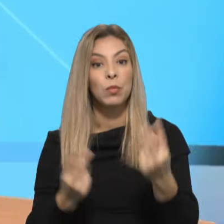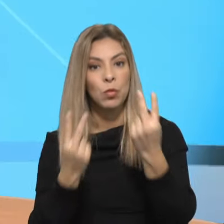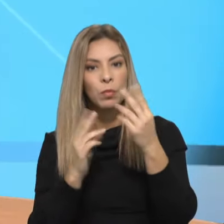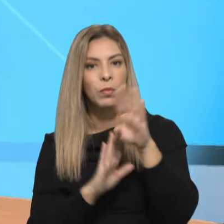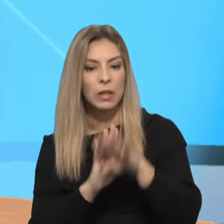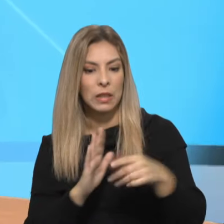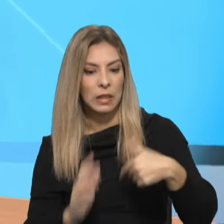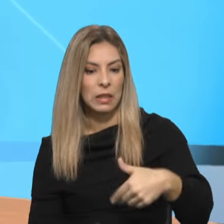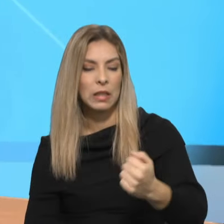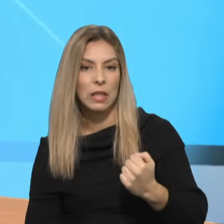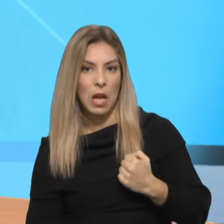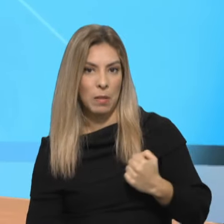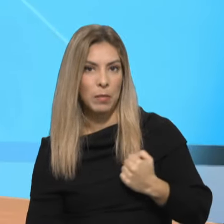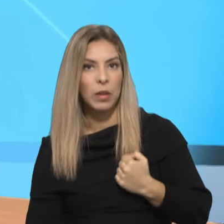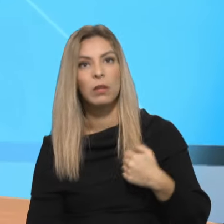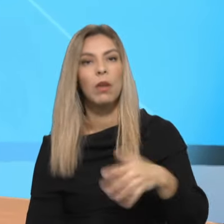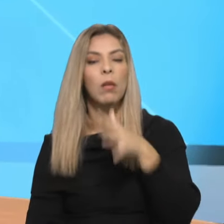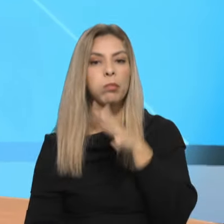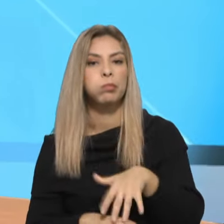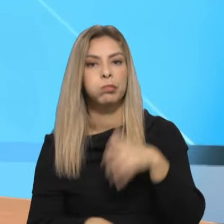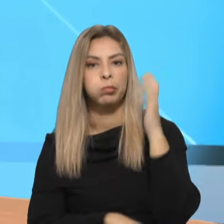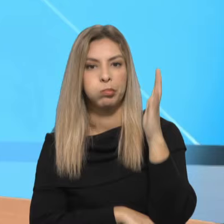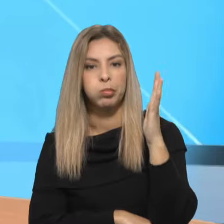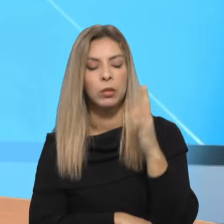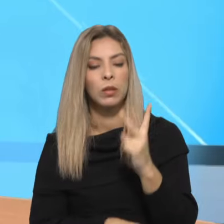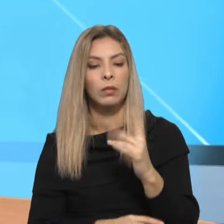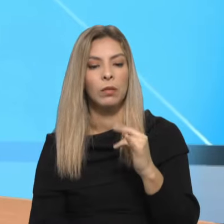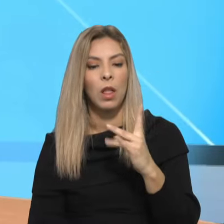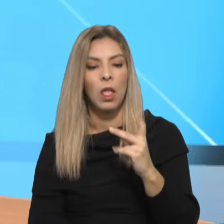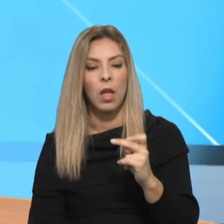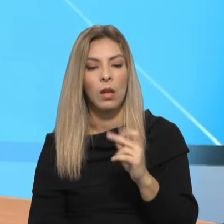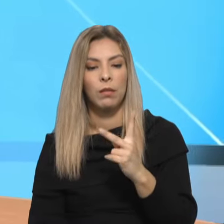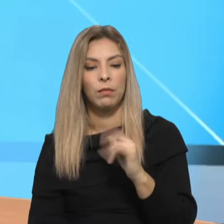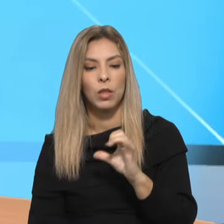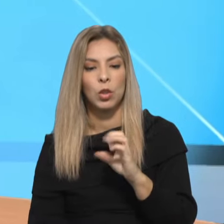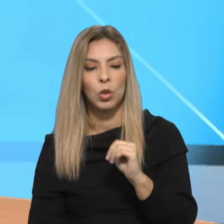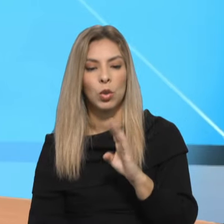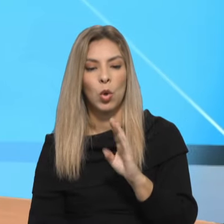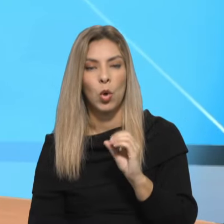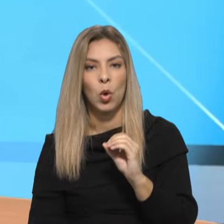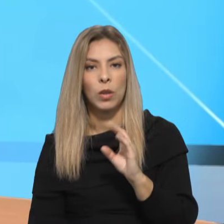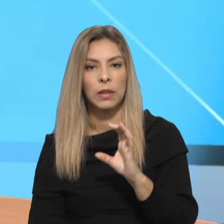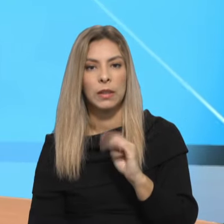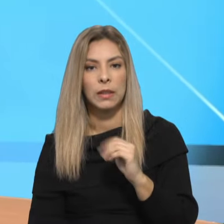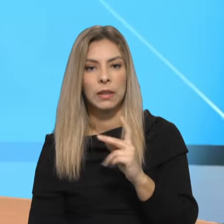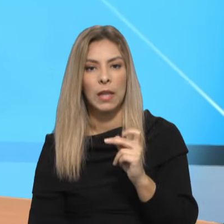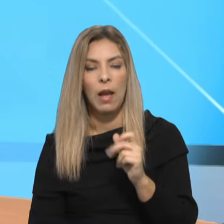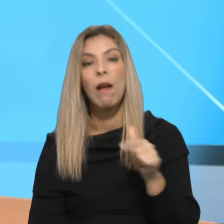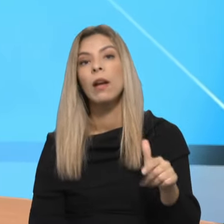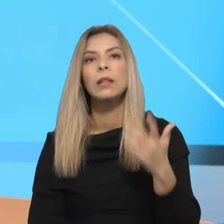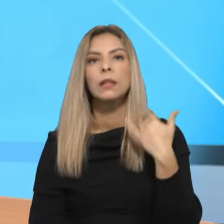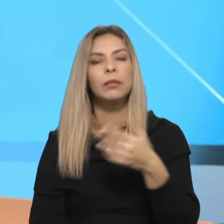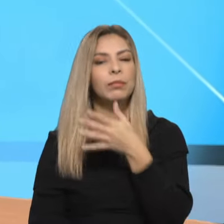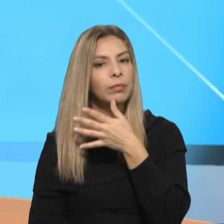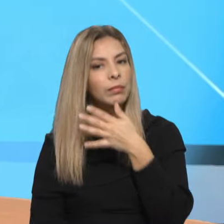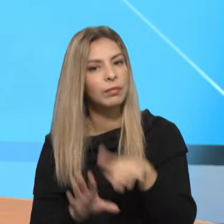não é, decorre uma conferência em Vila Viçosa, onde todos estes temas estarão em debate através de uma comunicação da professora Teresa